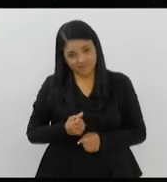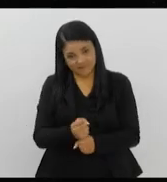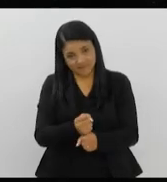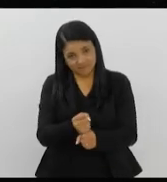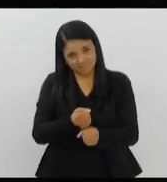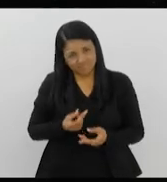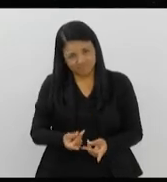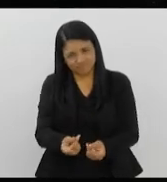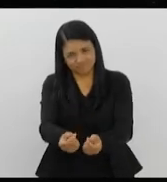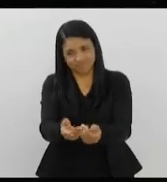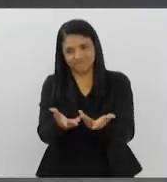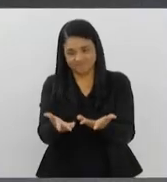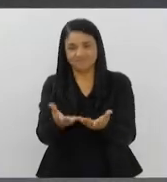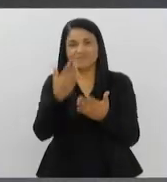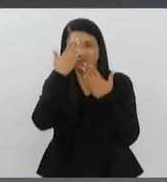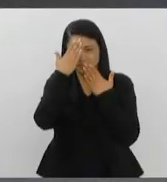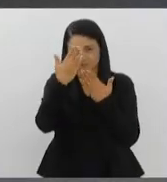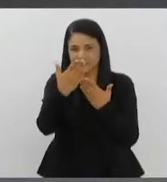obrigado